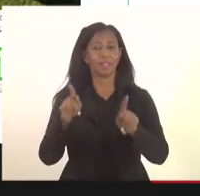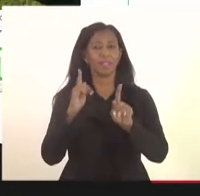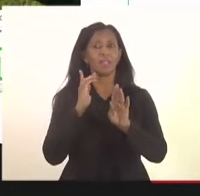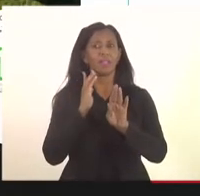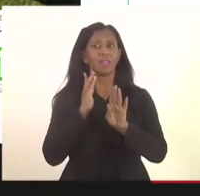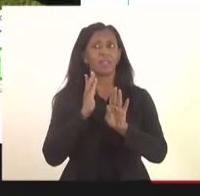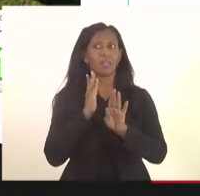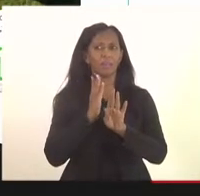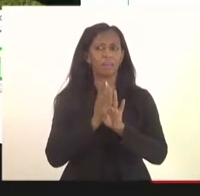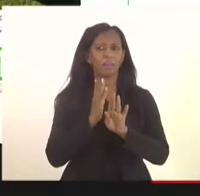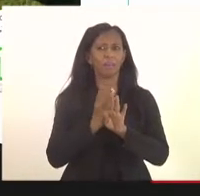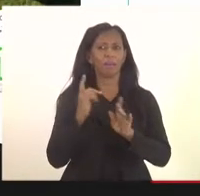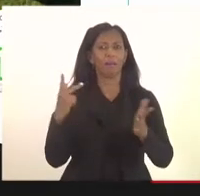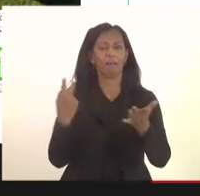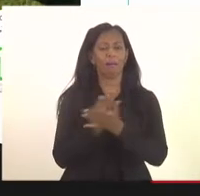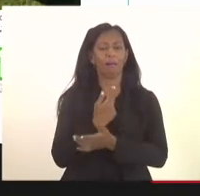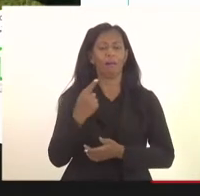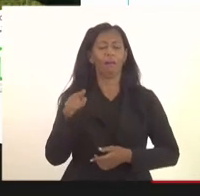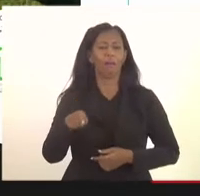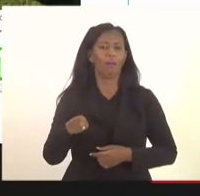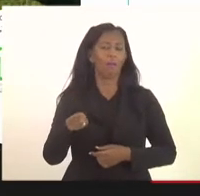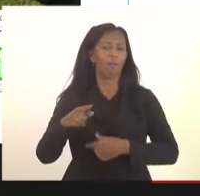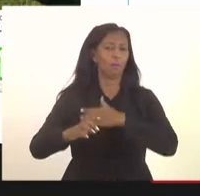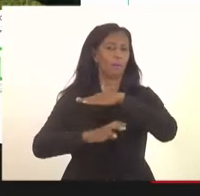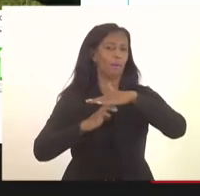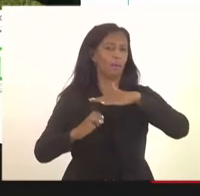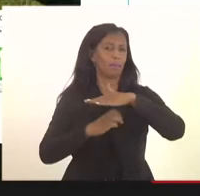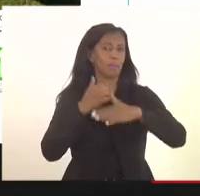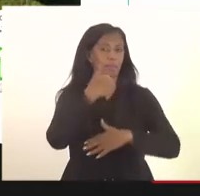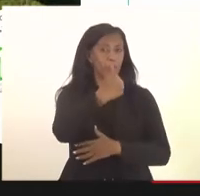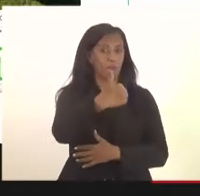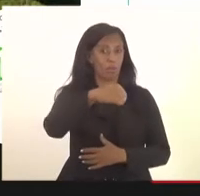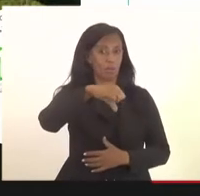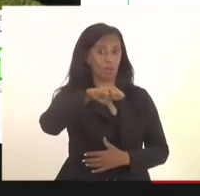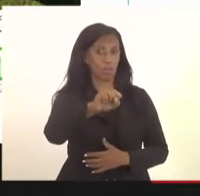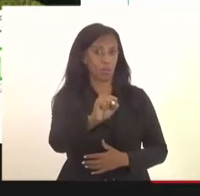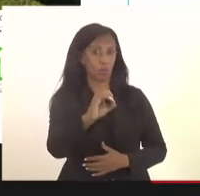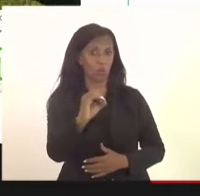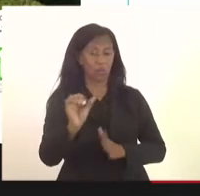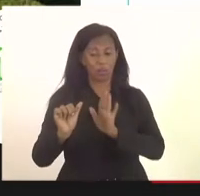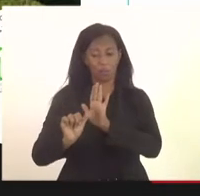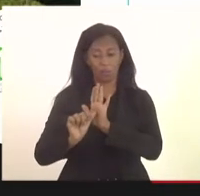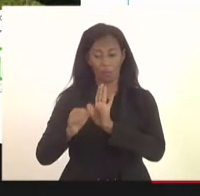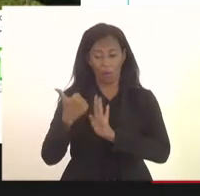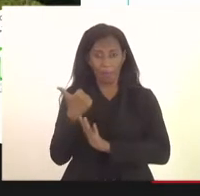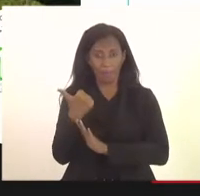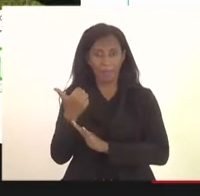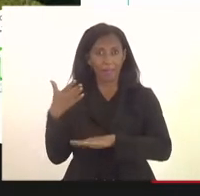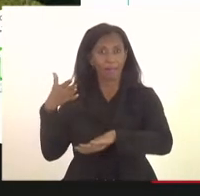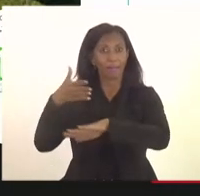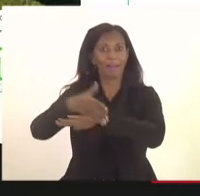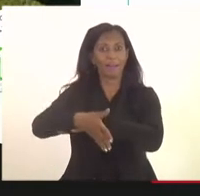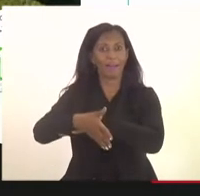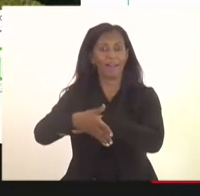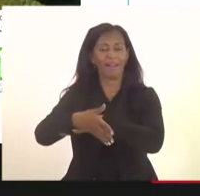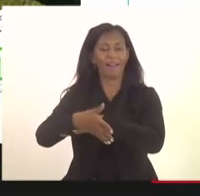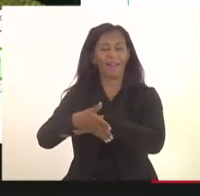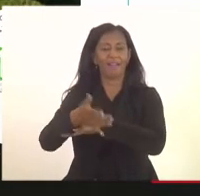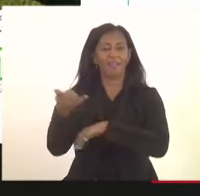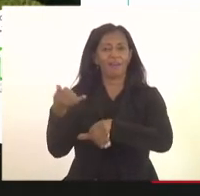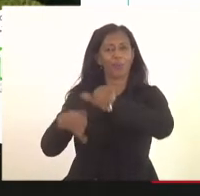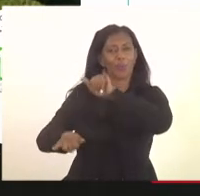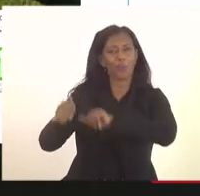ali, ela é uma empresa totalmente integrada, a gente vê que a partir de 1980 foi a primeira entrada dela na questão da petroquímica, em 81